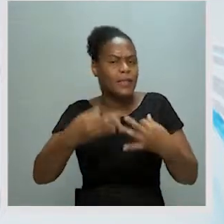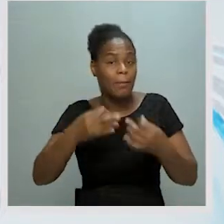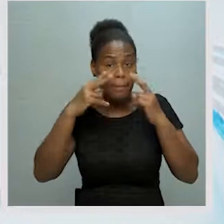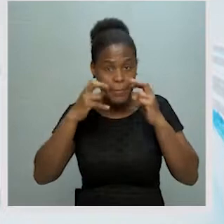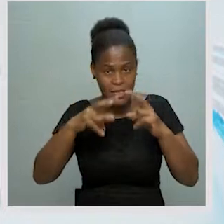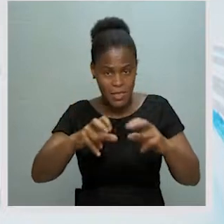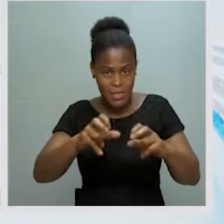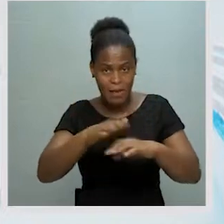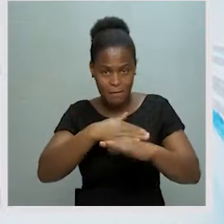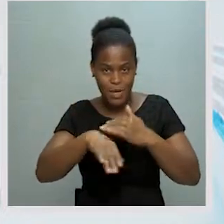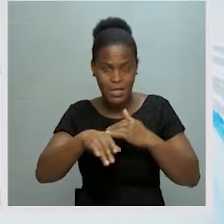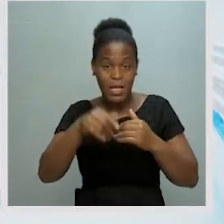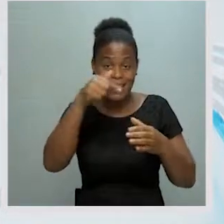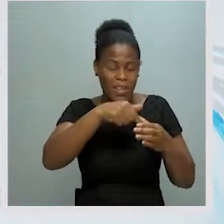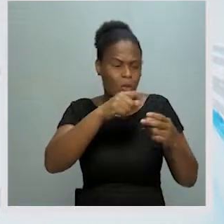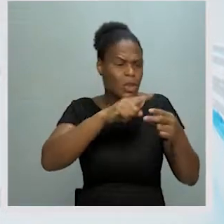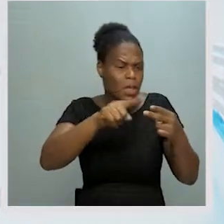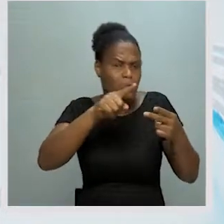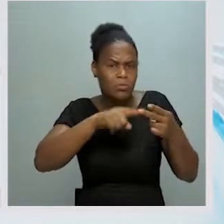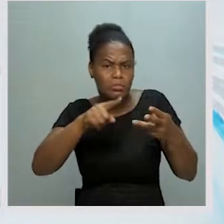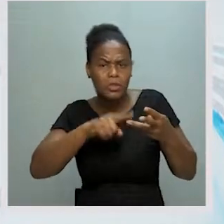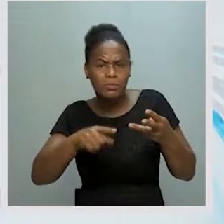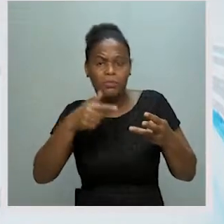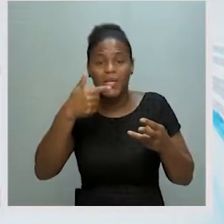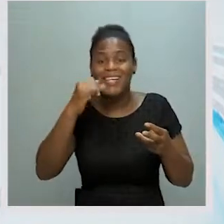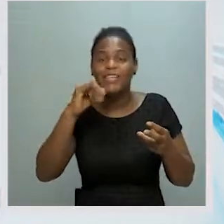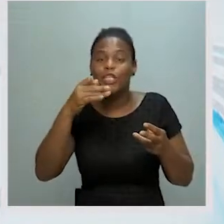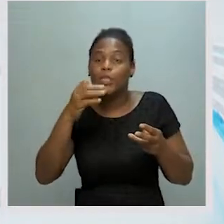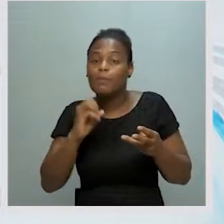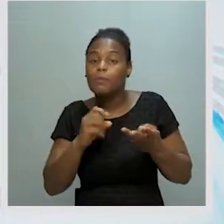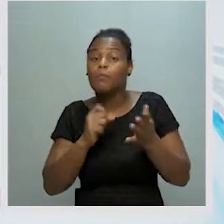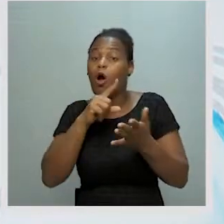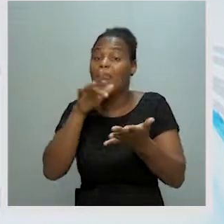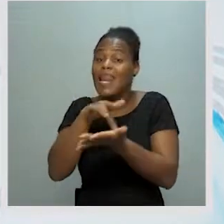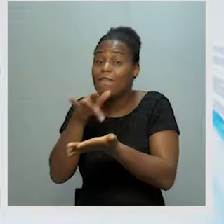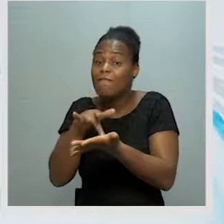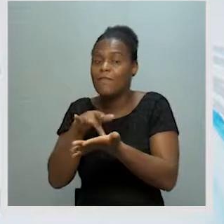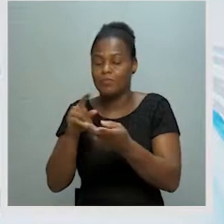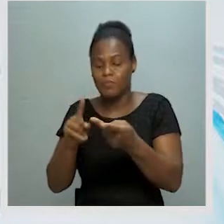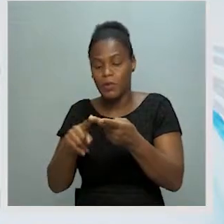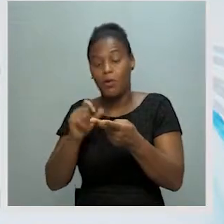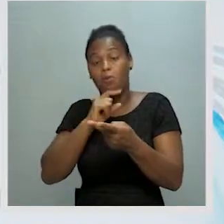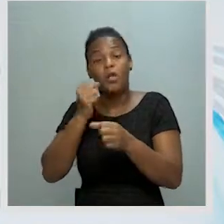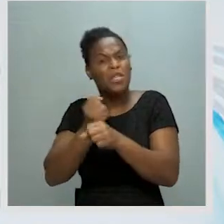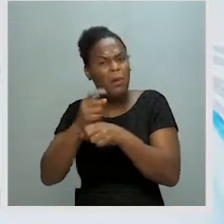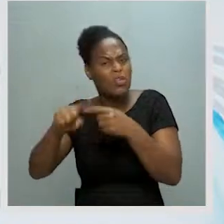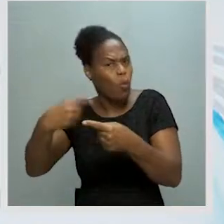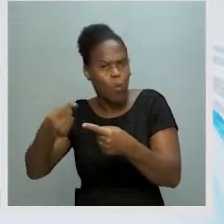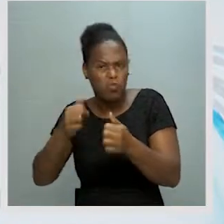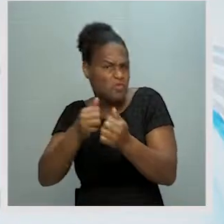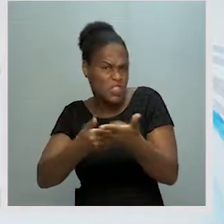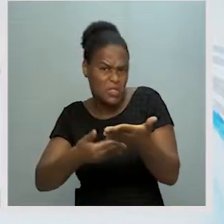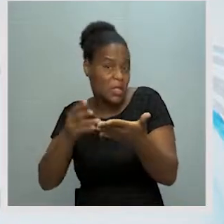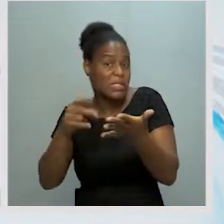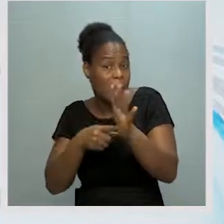pesquisa que nós fazemos de acordo com tipologia. Pode ser bibliográfica, pode ser de trabalho, pode ser outras,